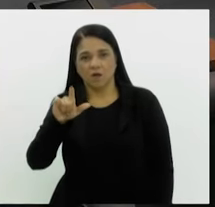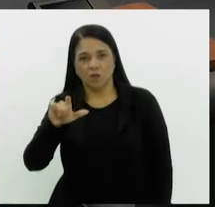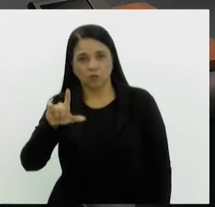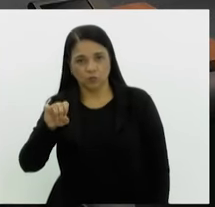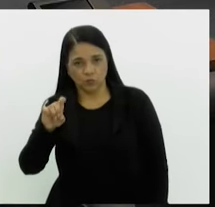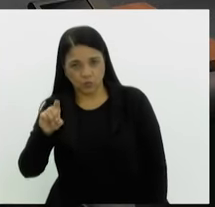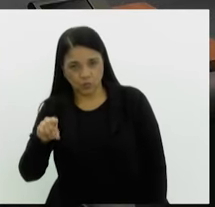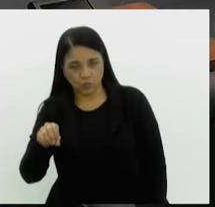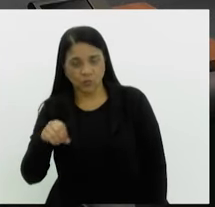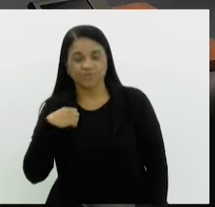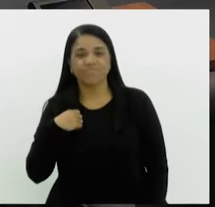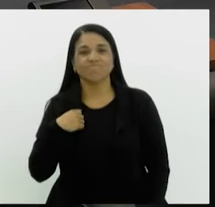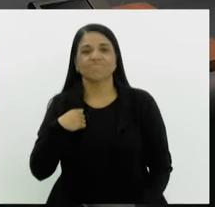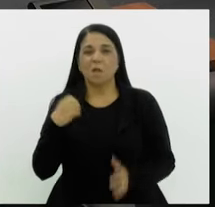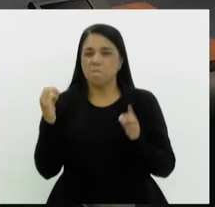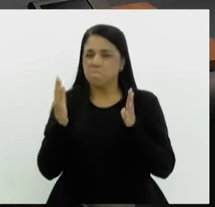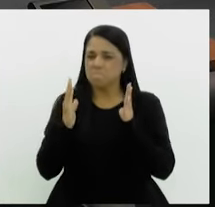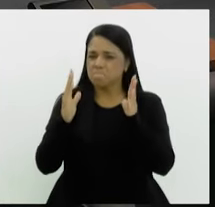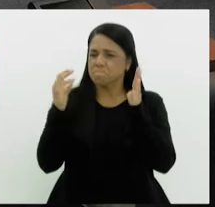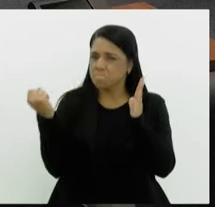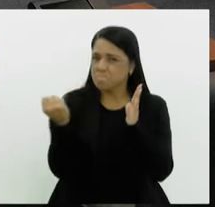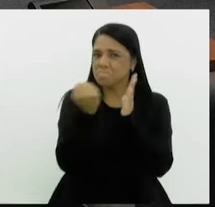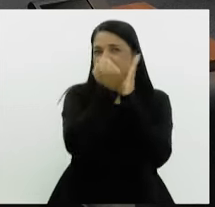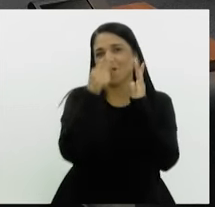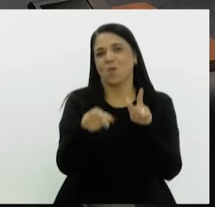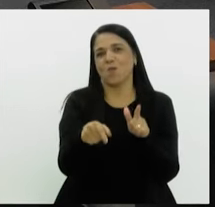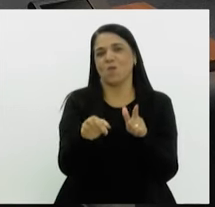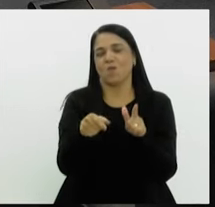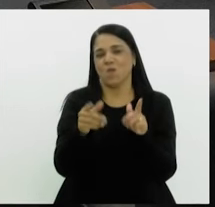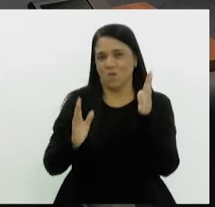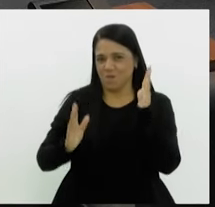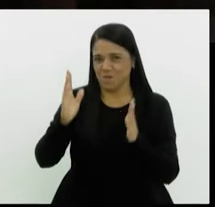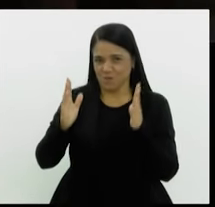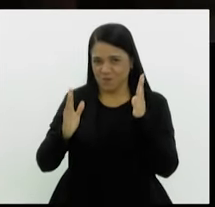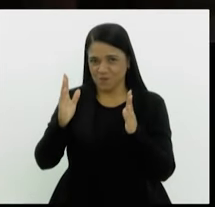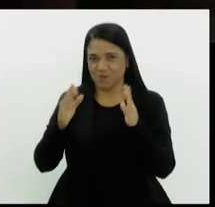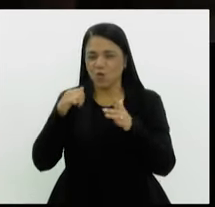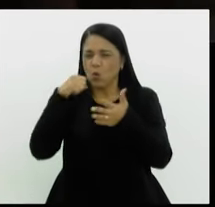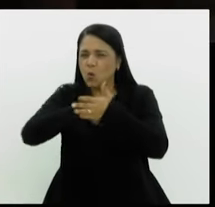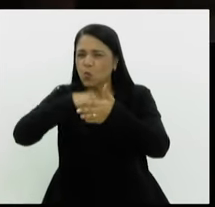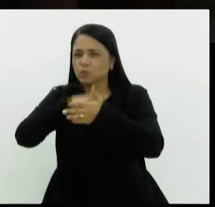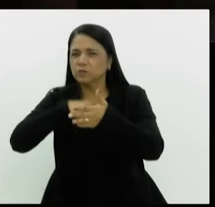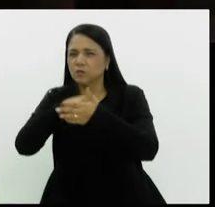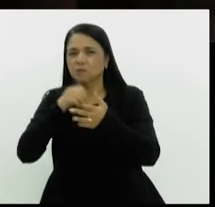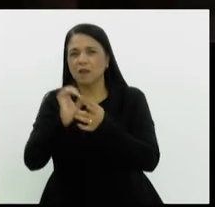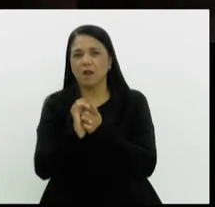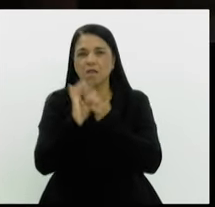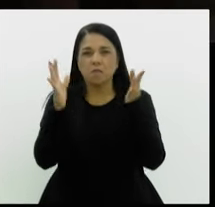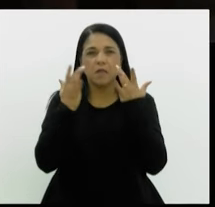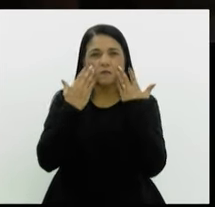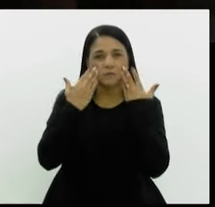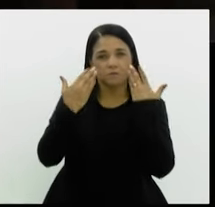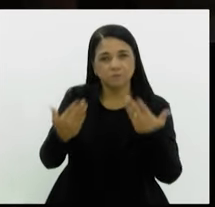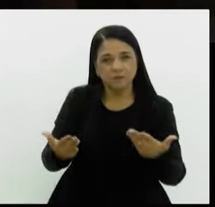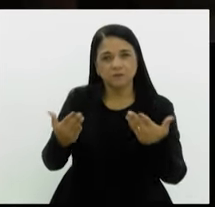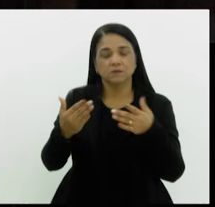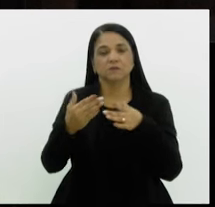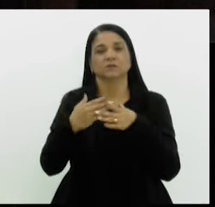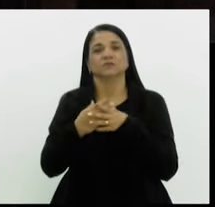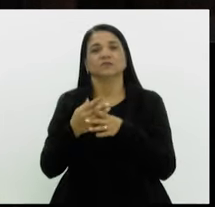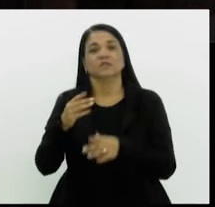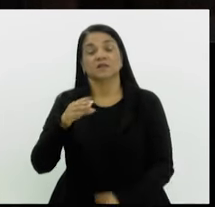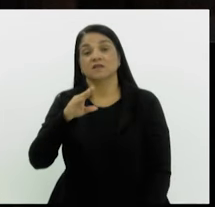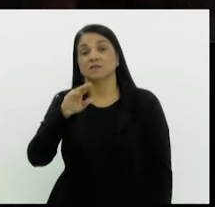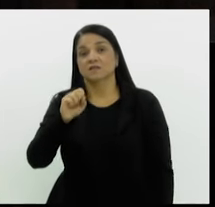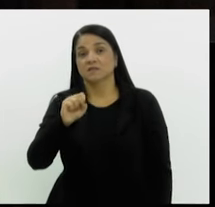minha era geração. Era resistência, né? Contra... Exatamente. Lutando pela liberdade de expressão que a censura invadia.